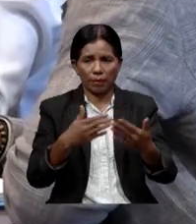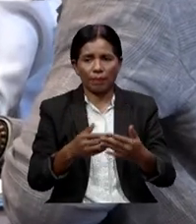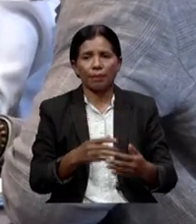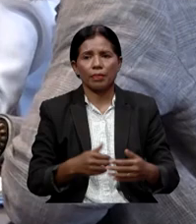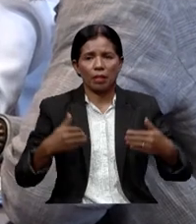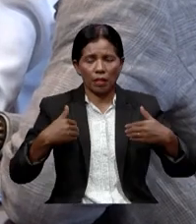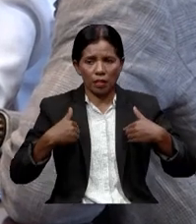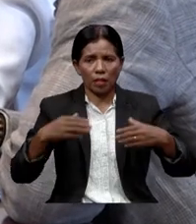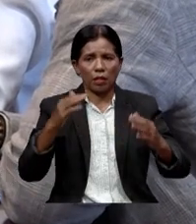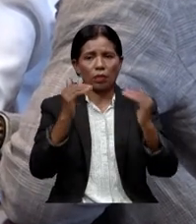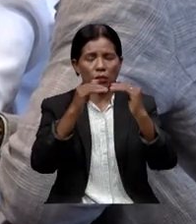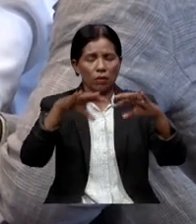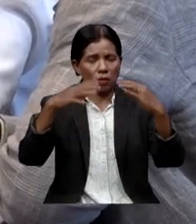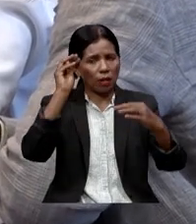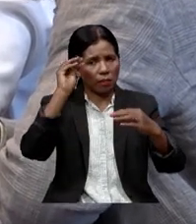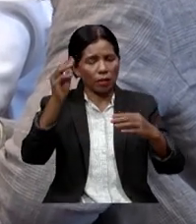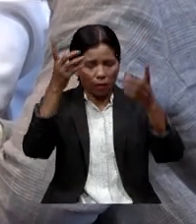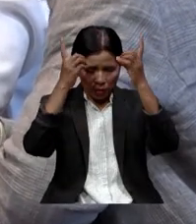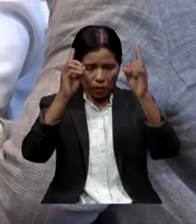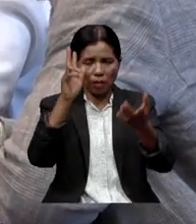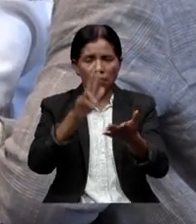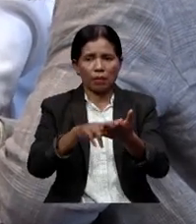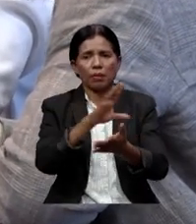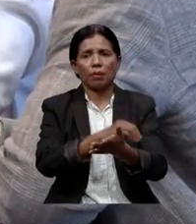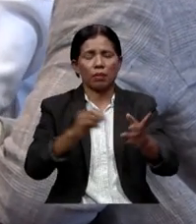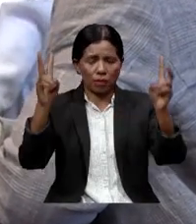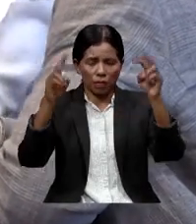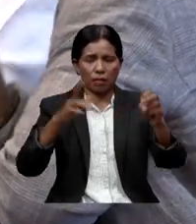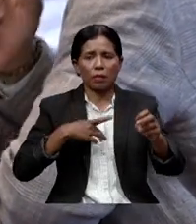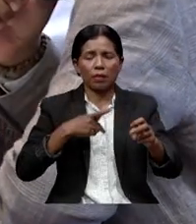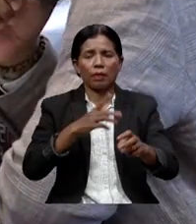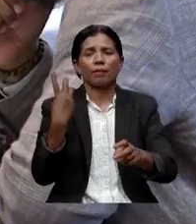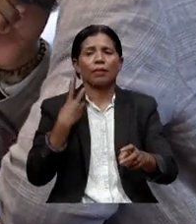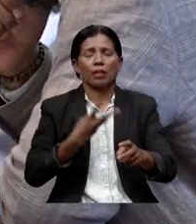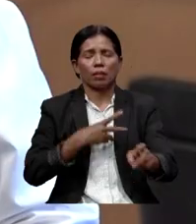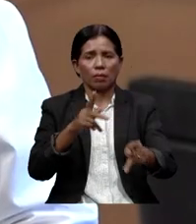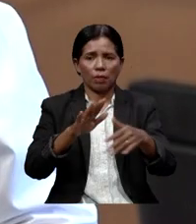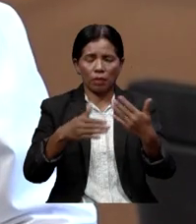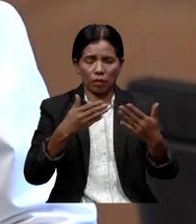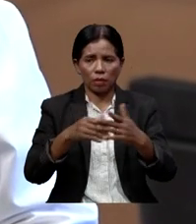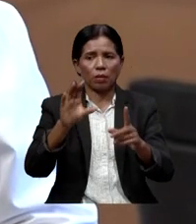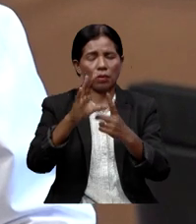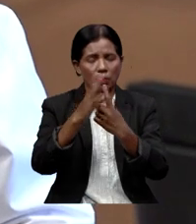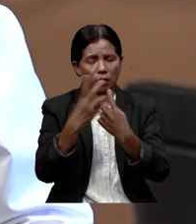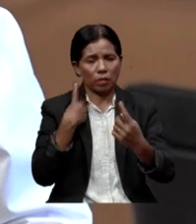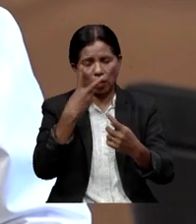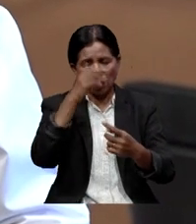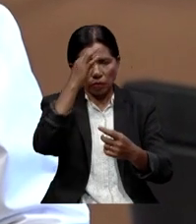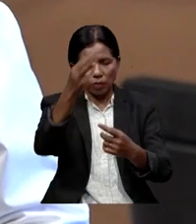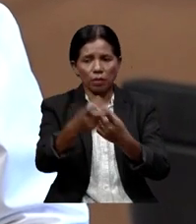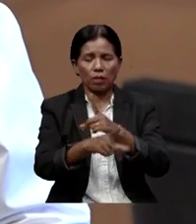a reunião com o Conselho Ministro Nemos, decide aprovar o tema Orgulho ho itan identidade na cultura e dar futuro